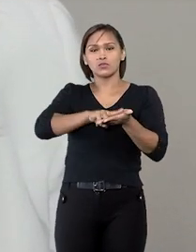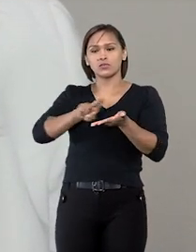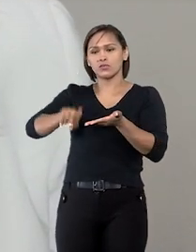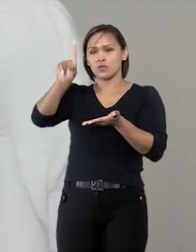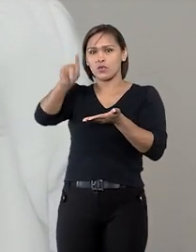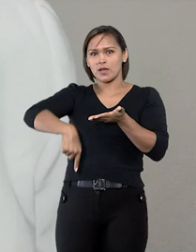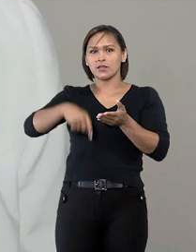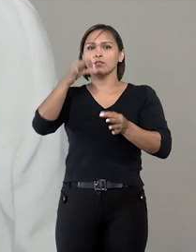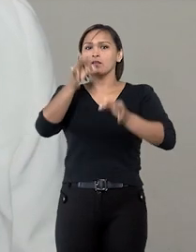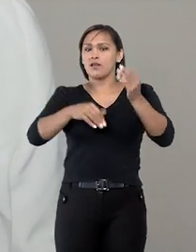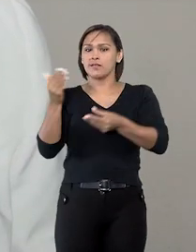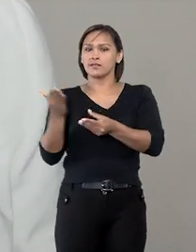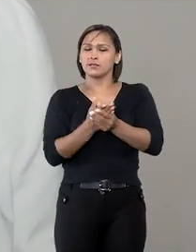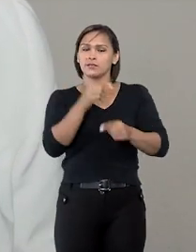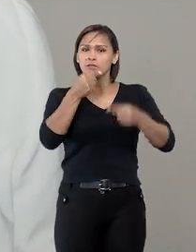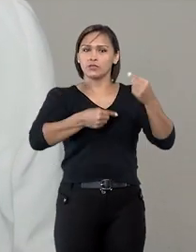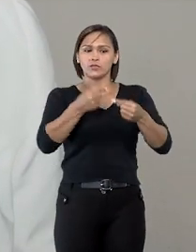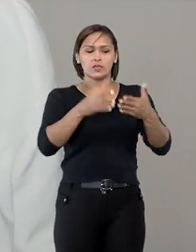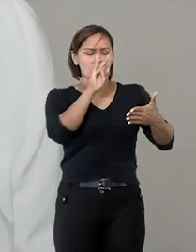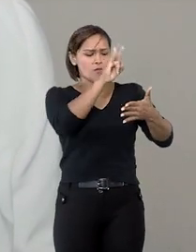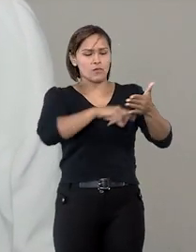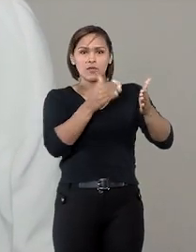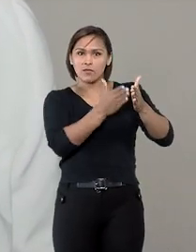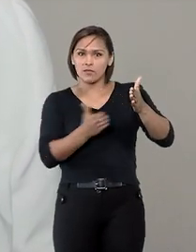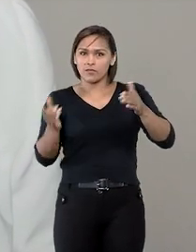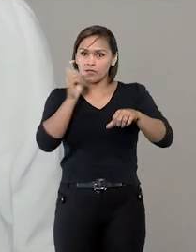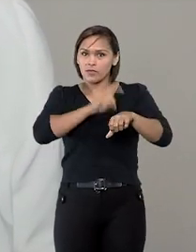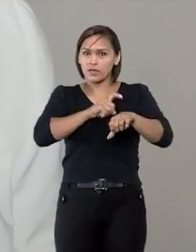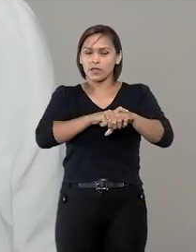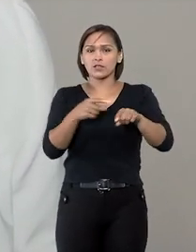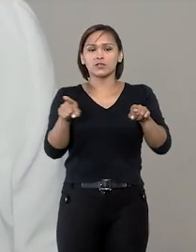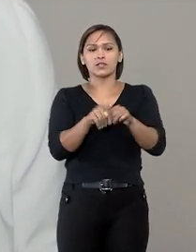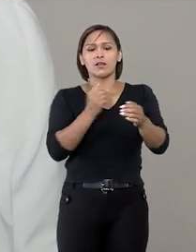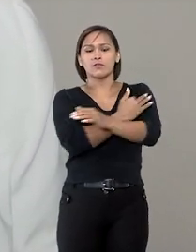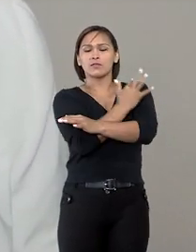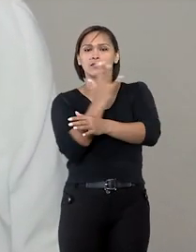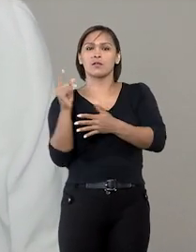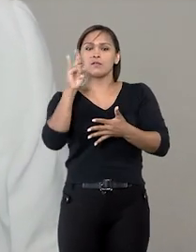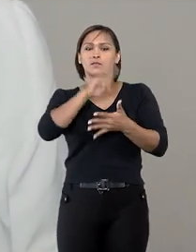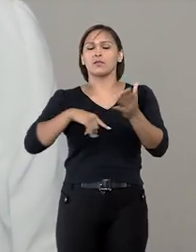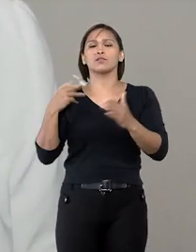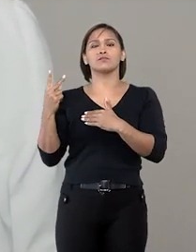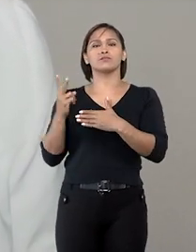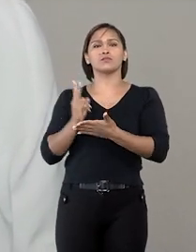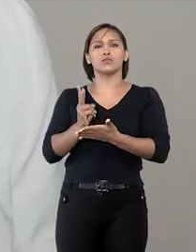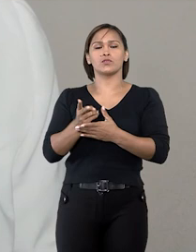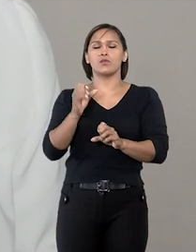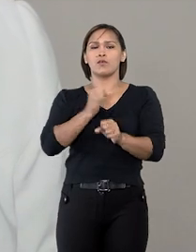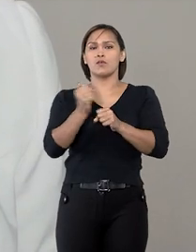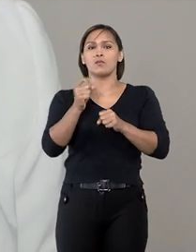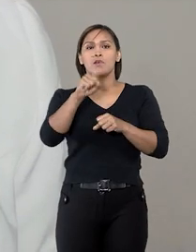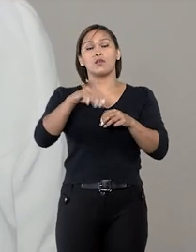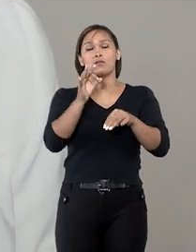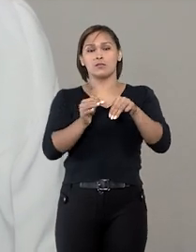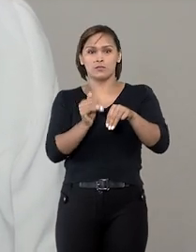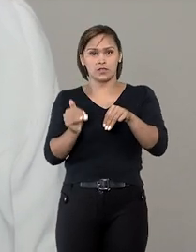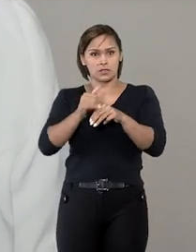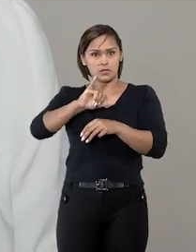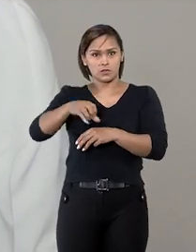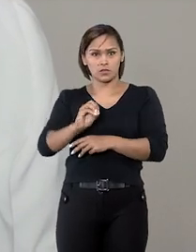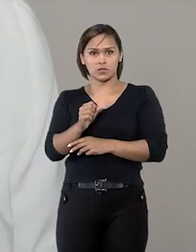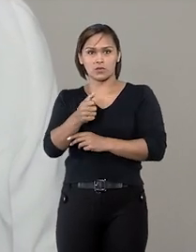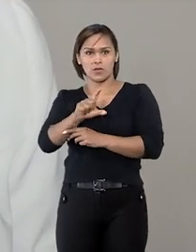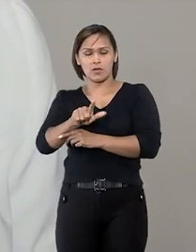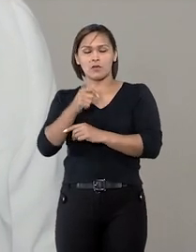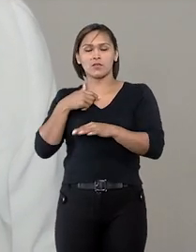em julgado da ação que discute a validade das licenças ambientais concedidas para as obras. E o ministro Joel Ilan